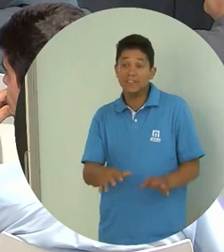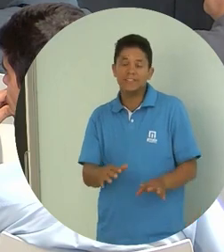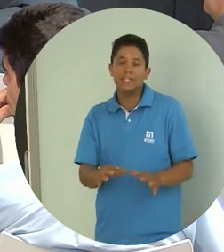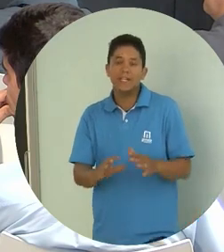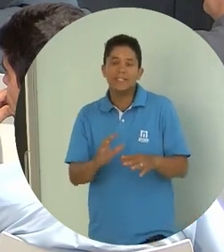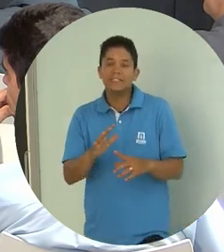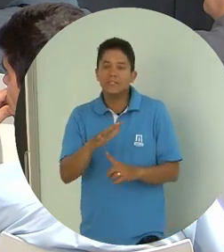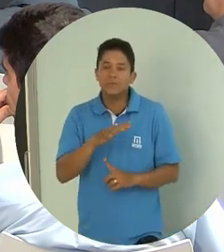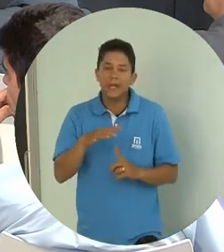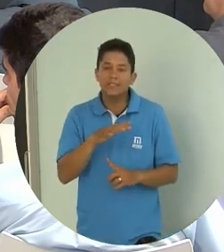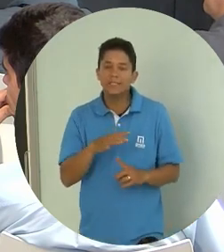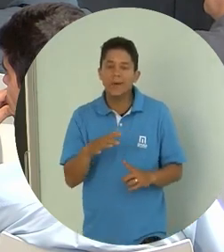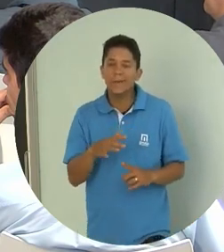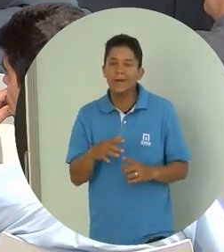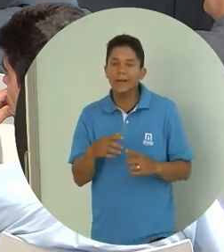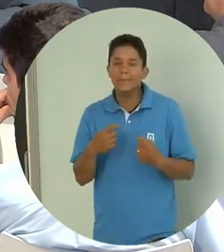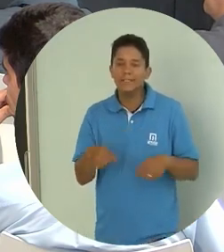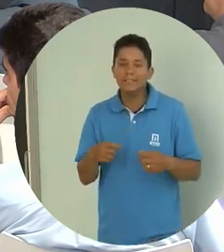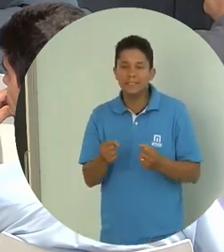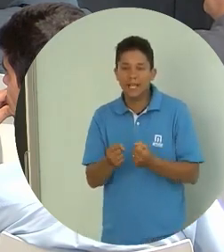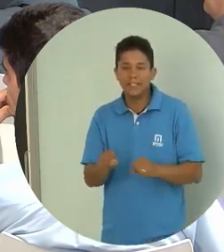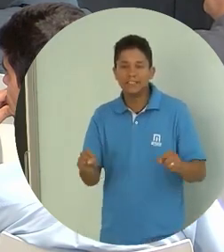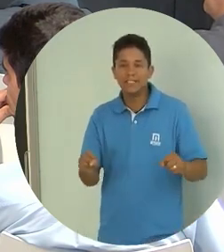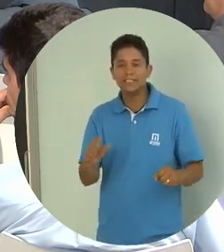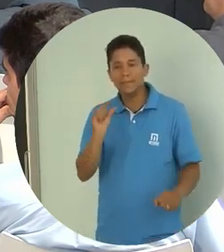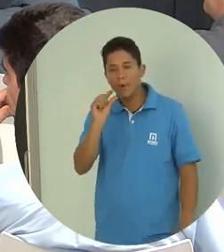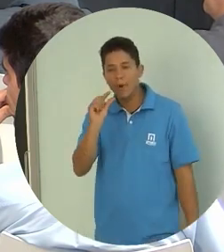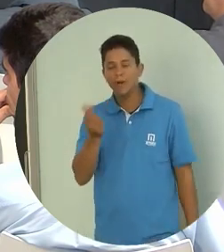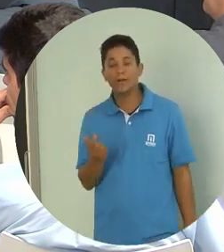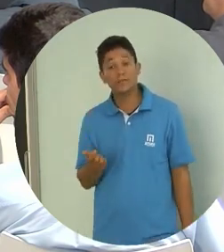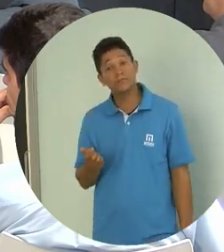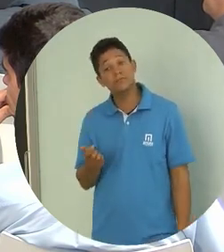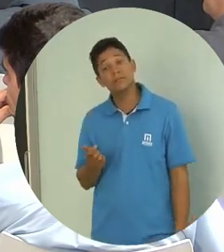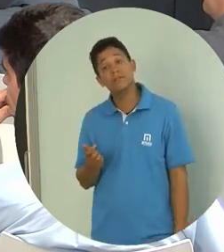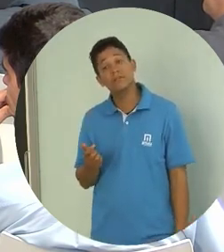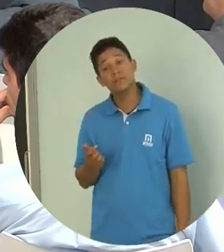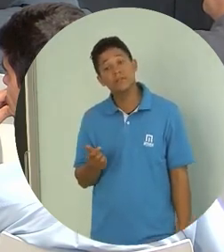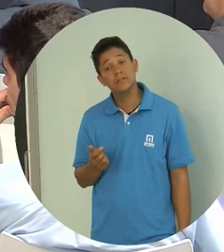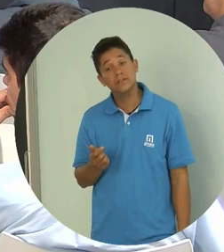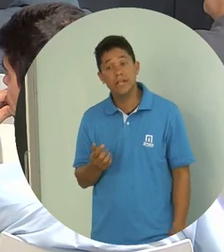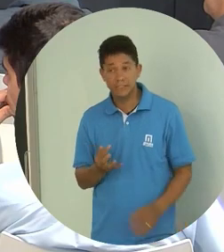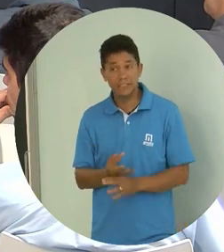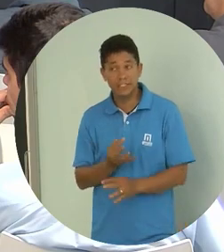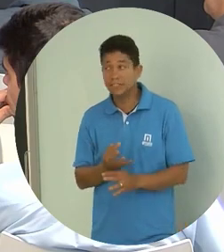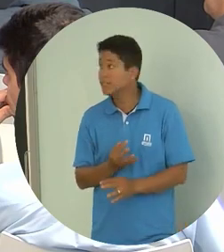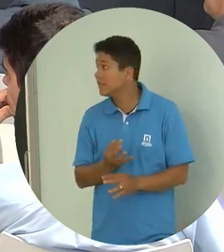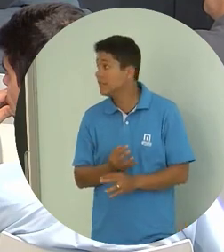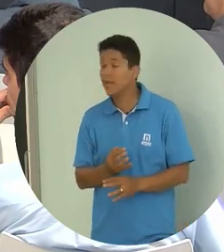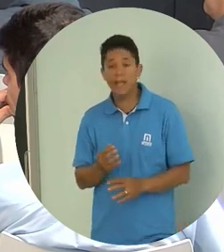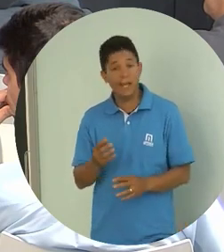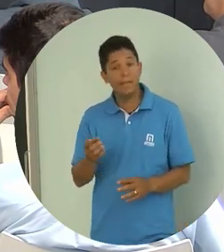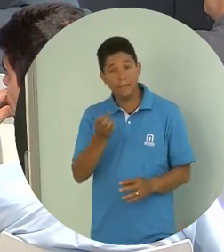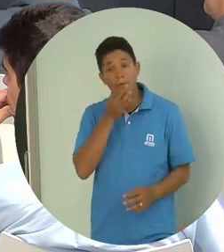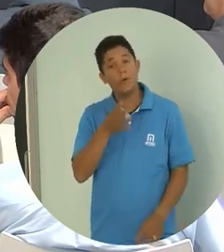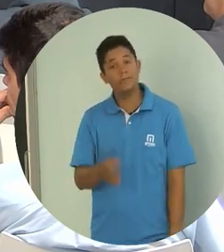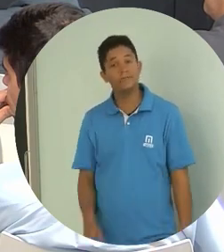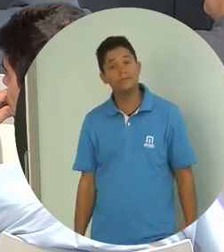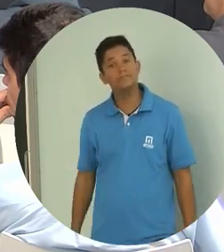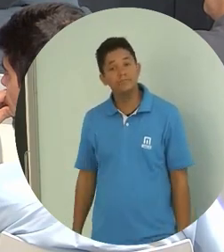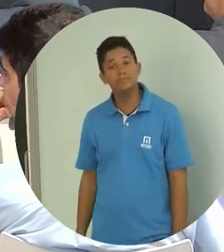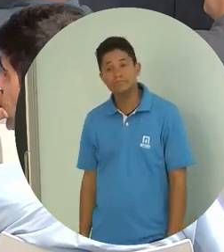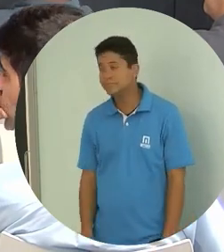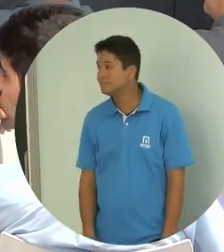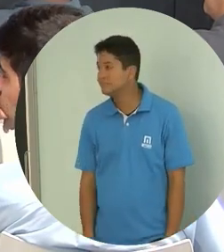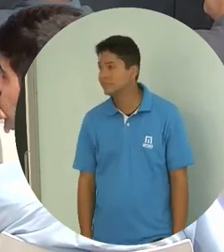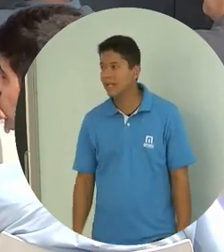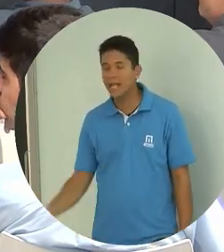resistência para uma escavação posterior, então é uma solução que a gente acha ideal aqui. Não, beleza. Tá? Não, é que